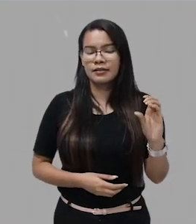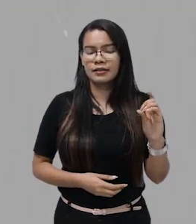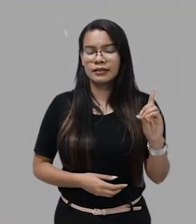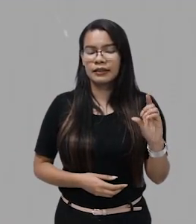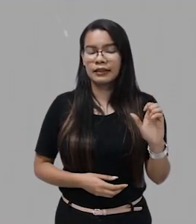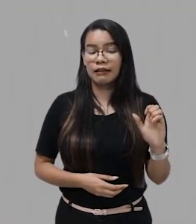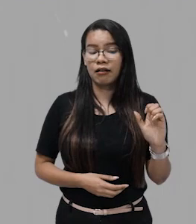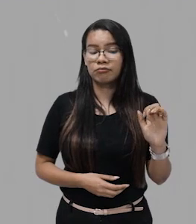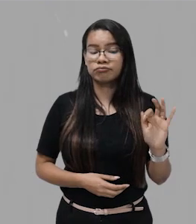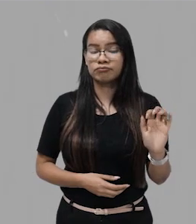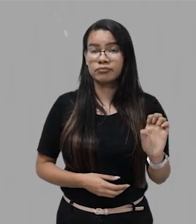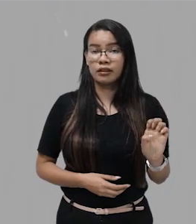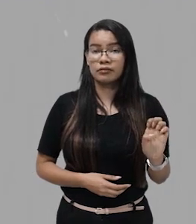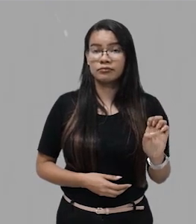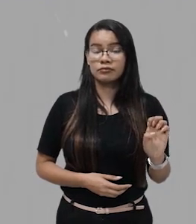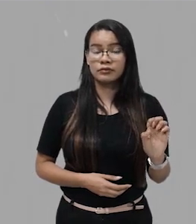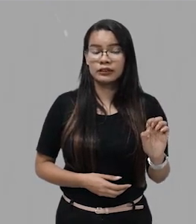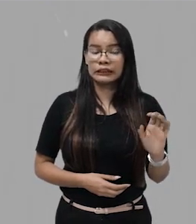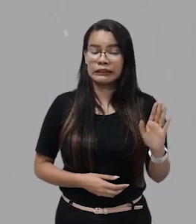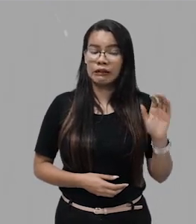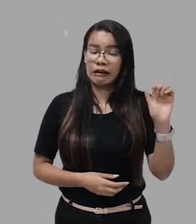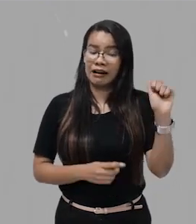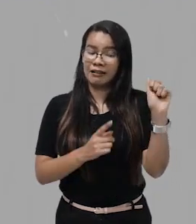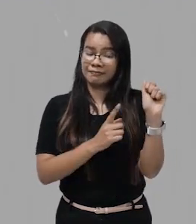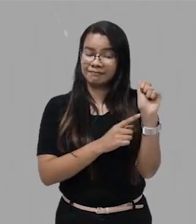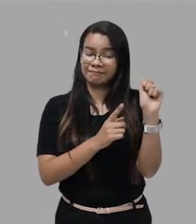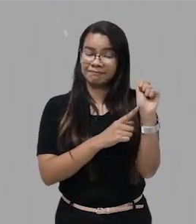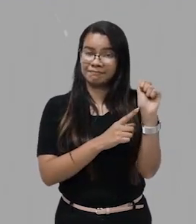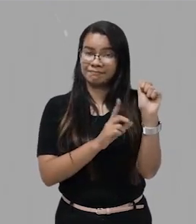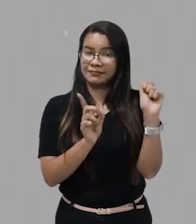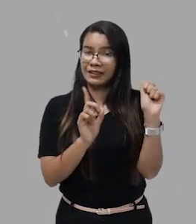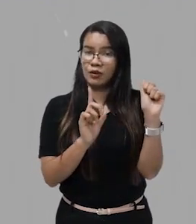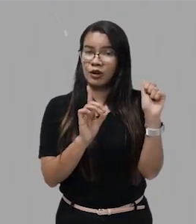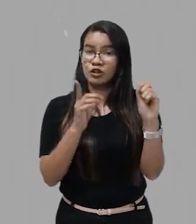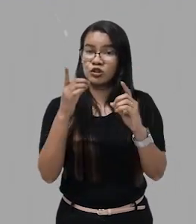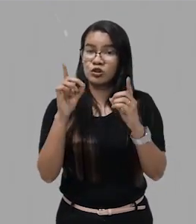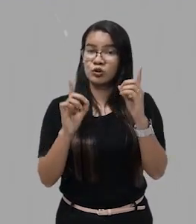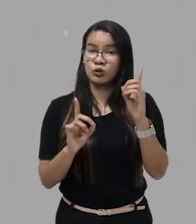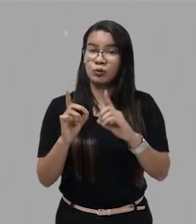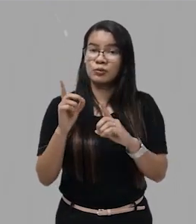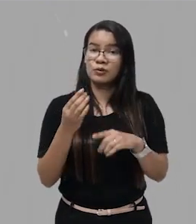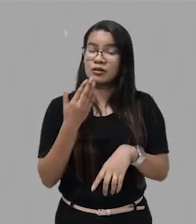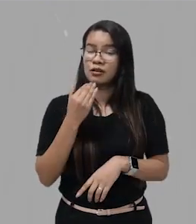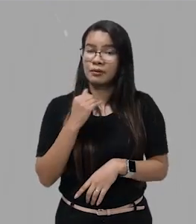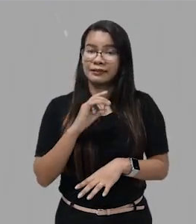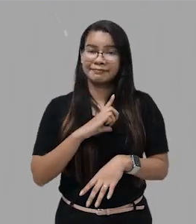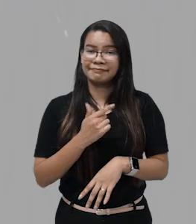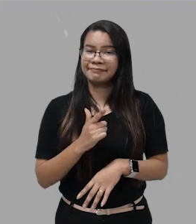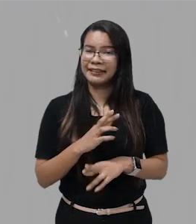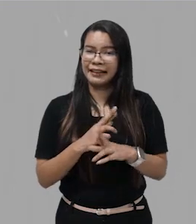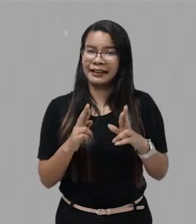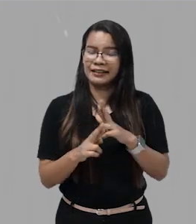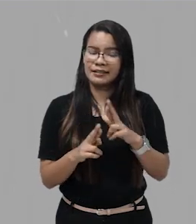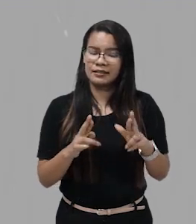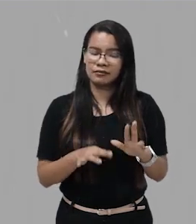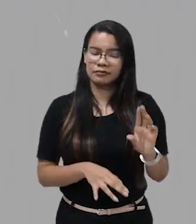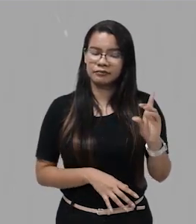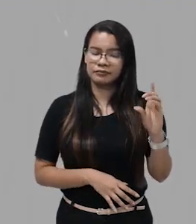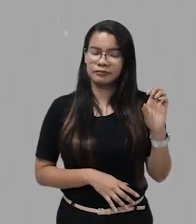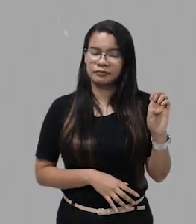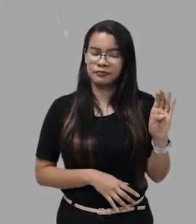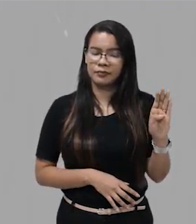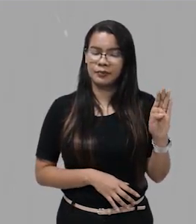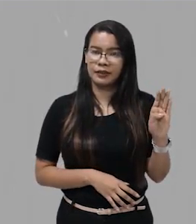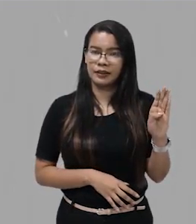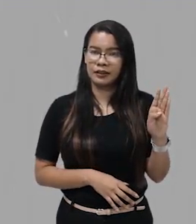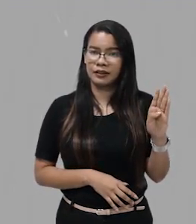anorexia, bulimia e amnésia. Anorexia e bulimia são distúrbios alimentares, galera. Não tem nada a ver. Insônia, euforia